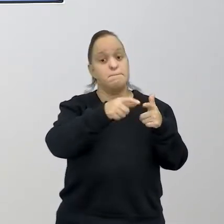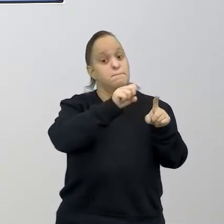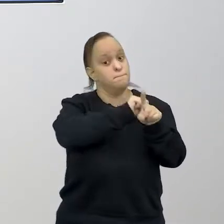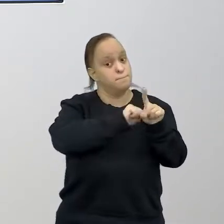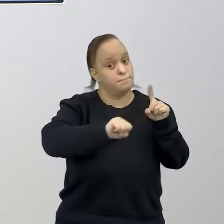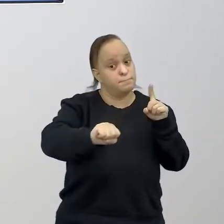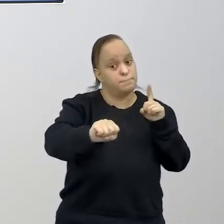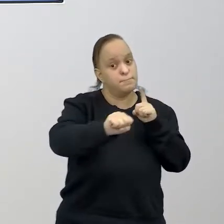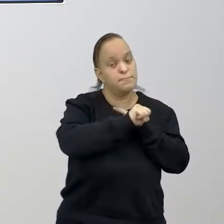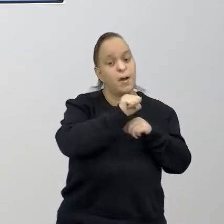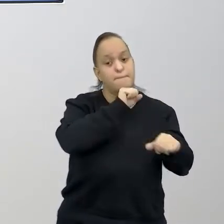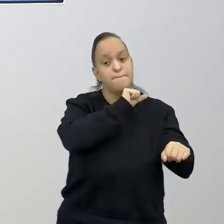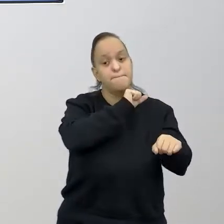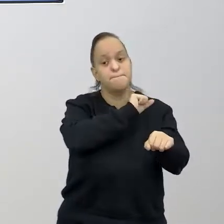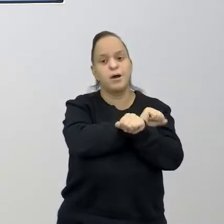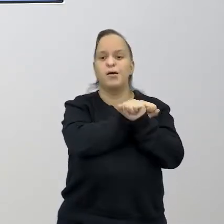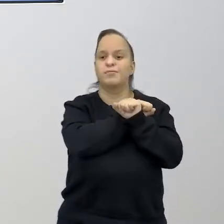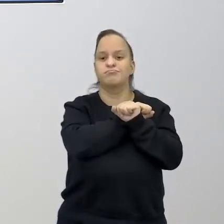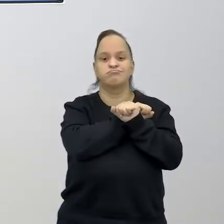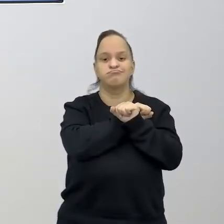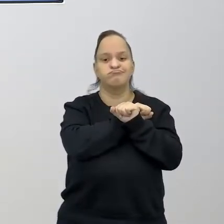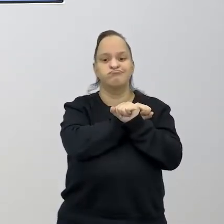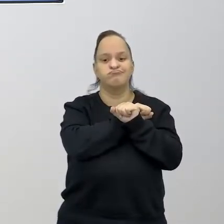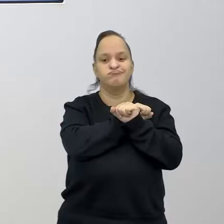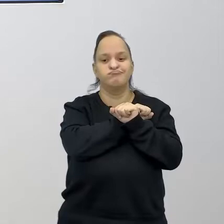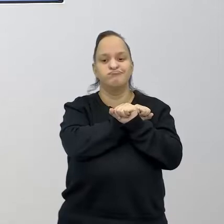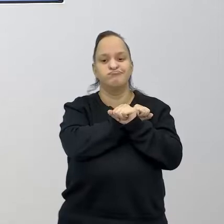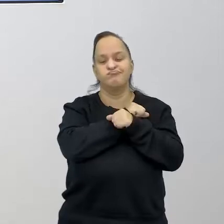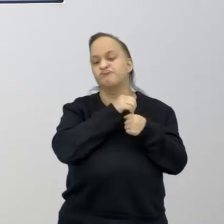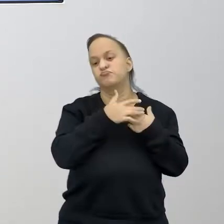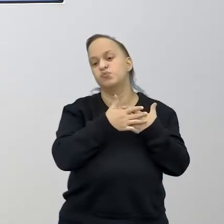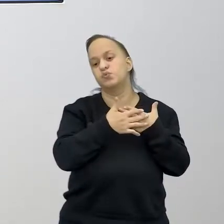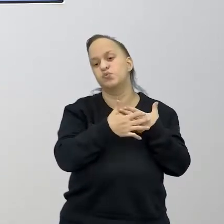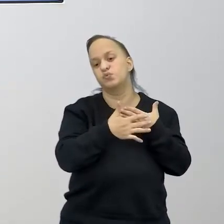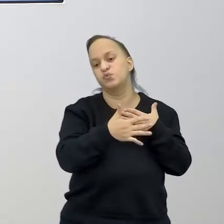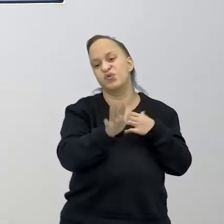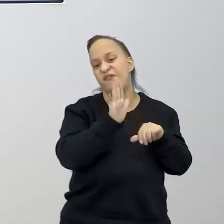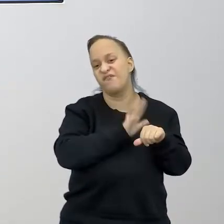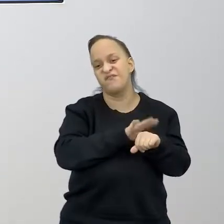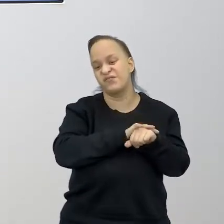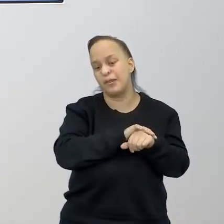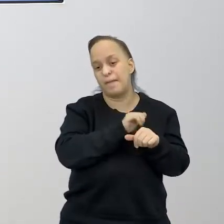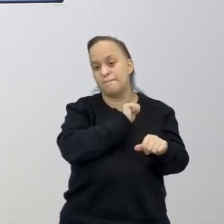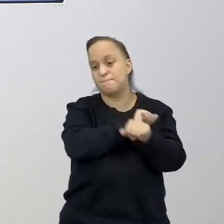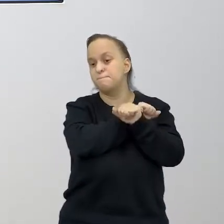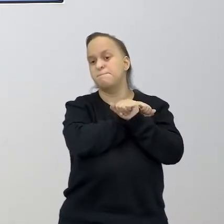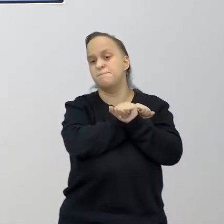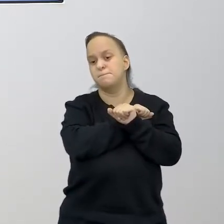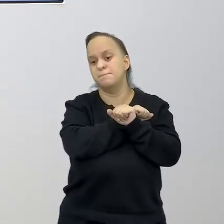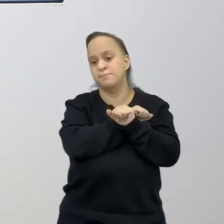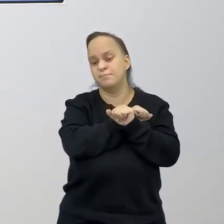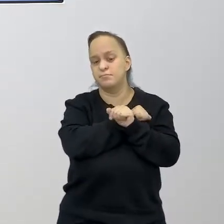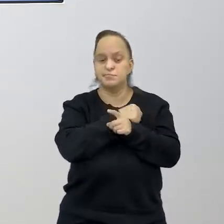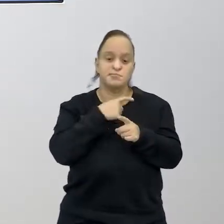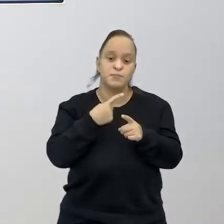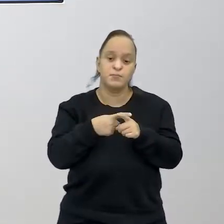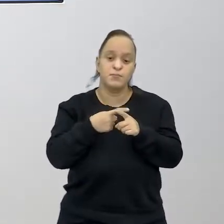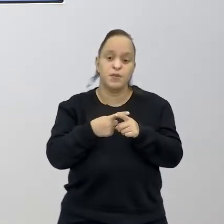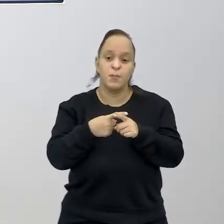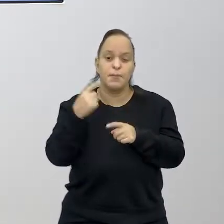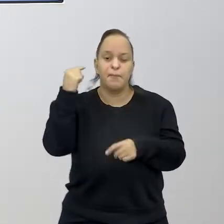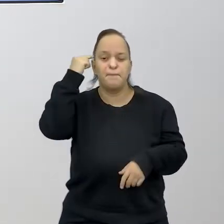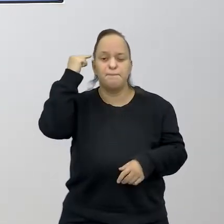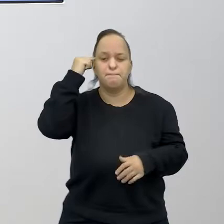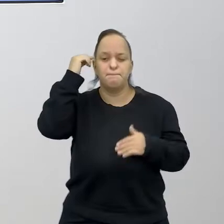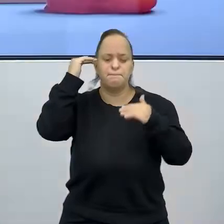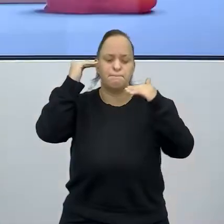viver a vida dela, ela para de socializar, ela para de se dar oportunidades porque ela sempre acha que ela está numa posição tão inferior que